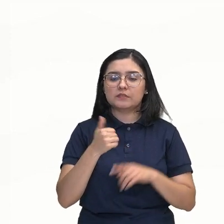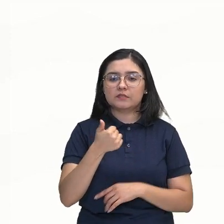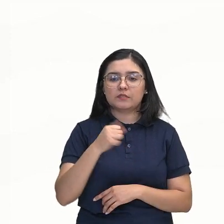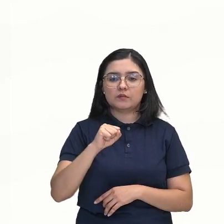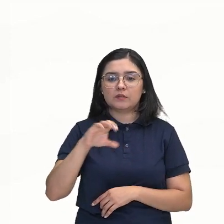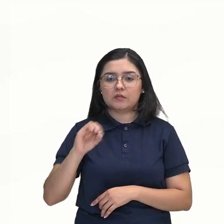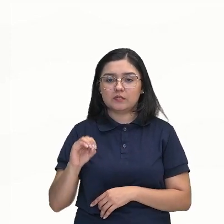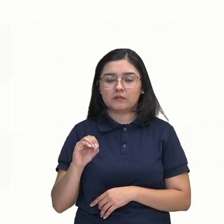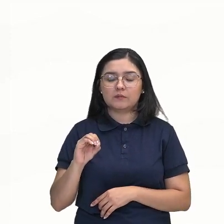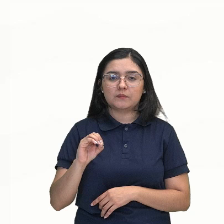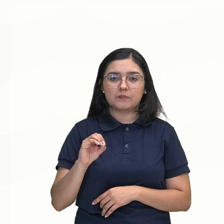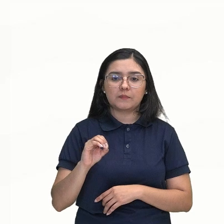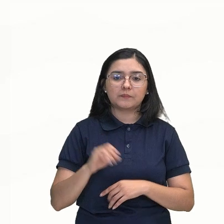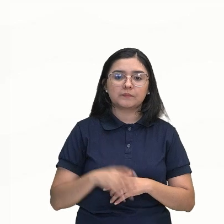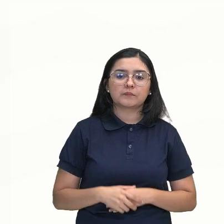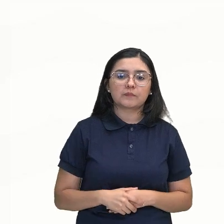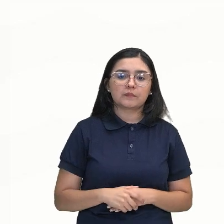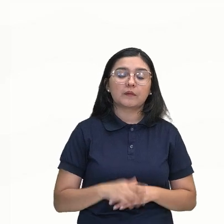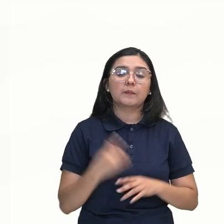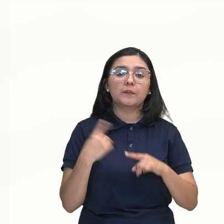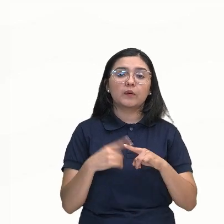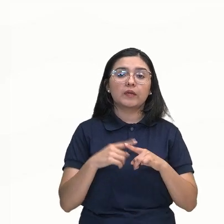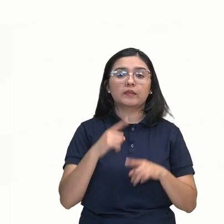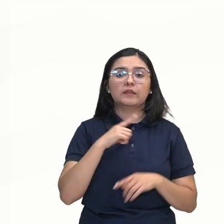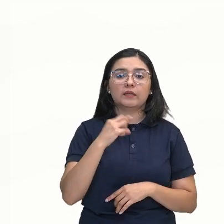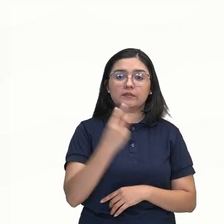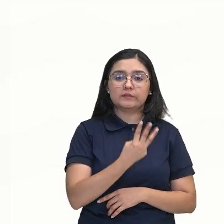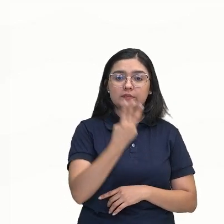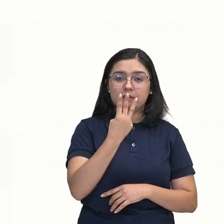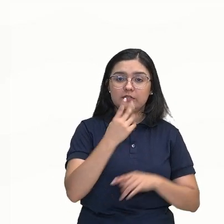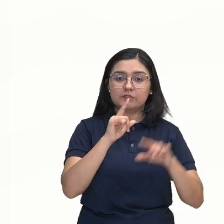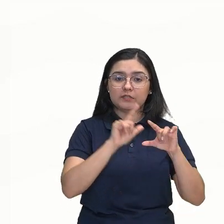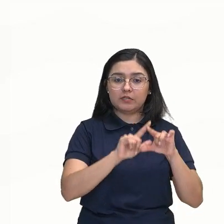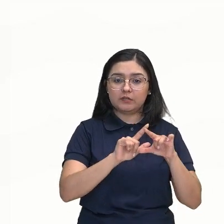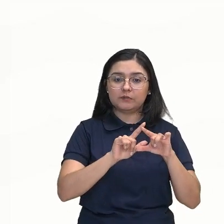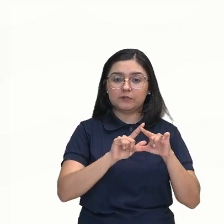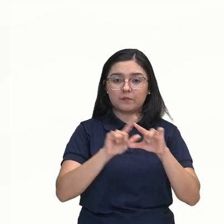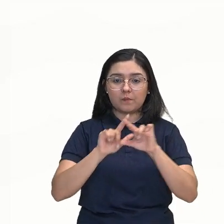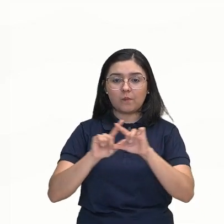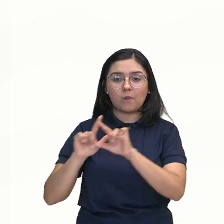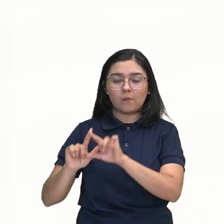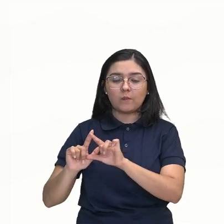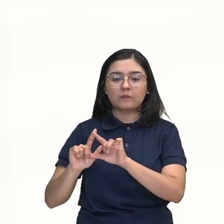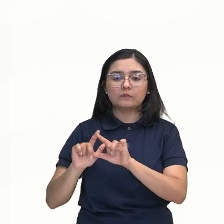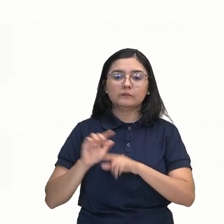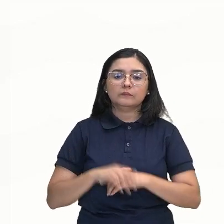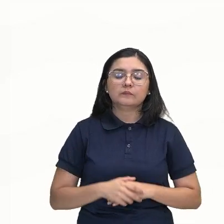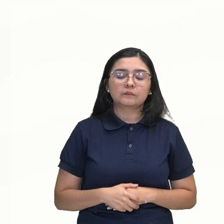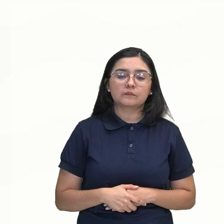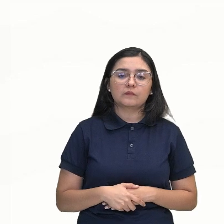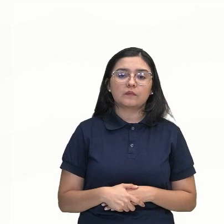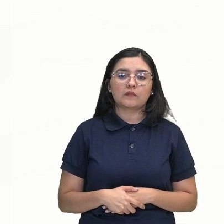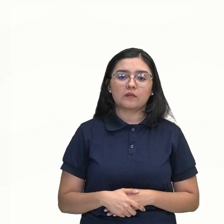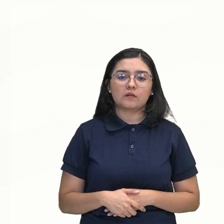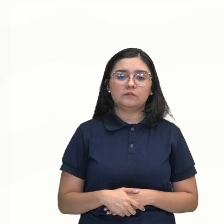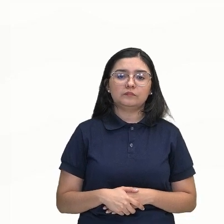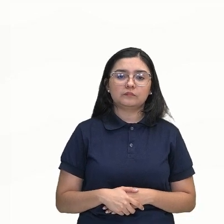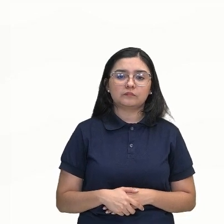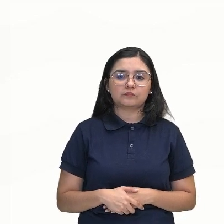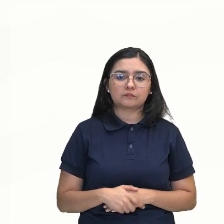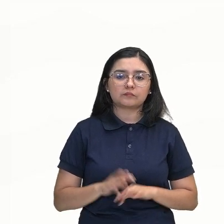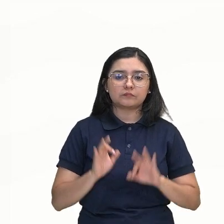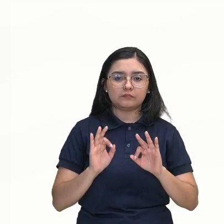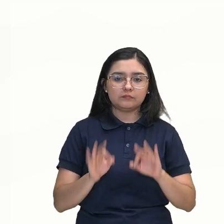180, já que eu tenho 3 triângulos no meu pentágono. Ok?